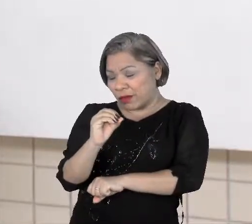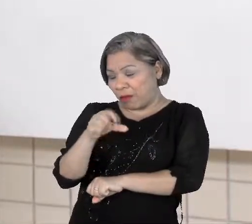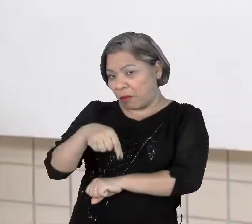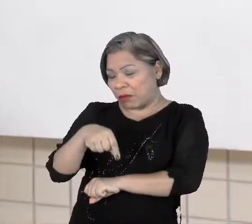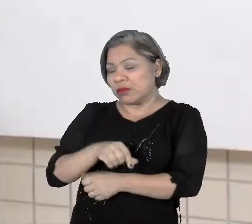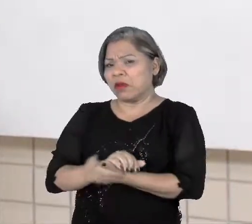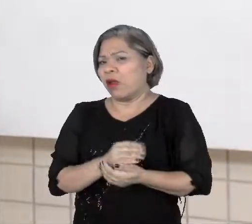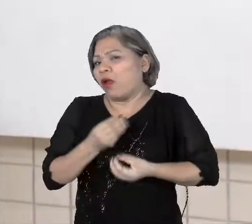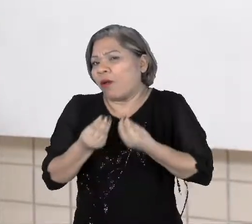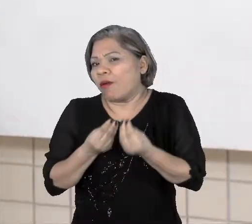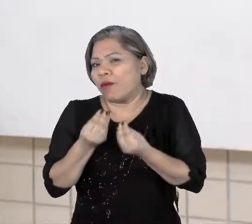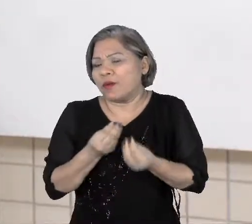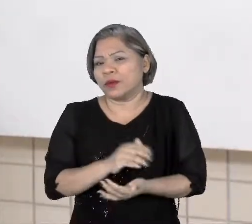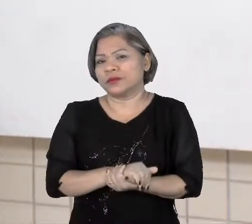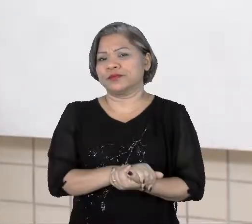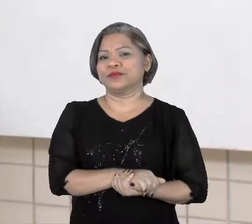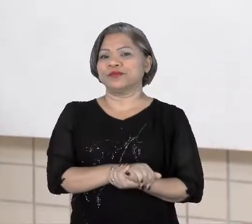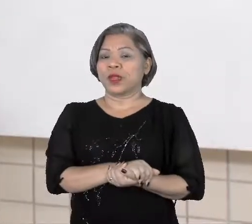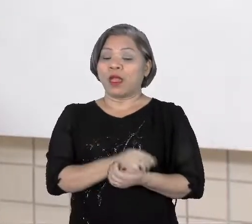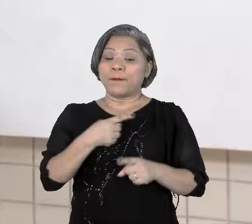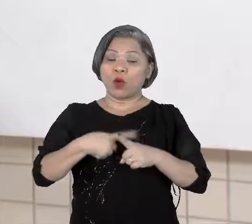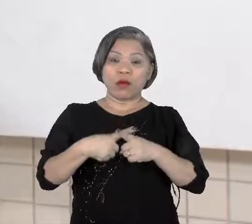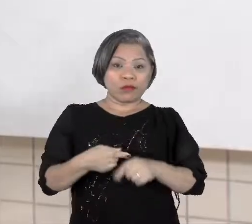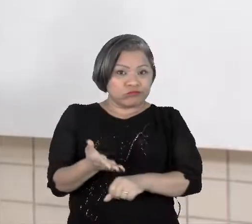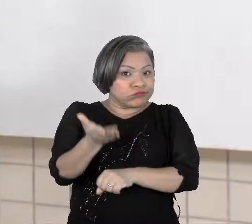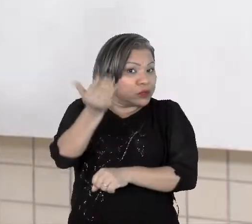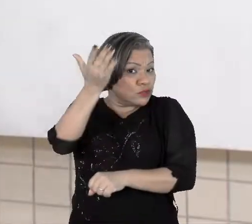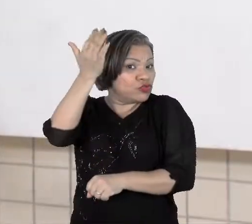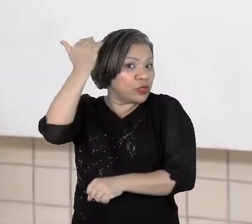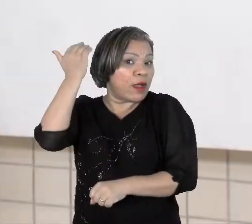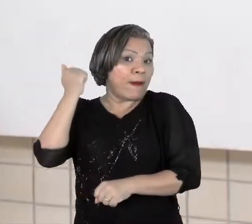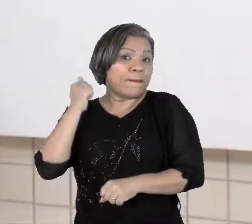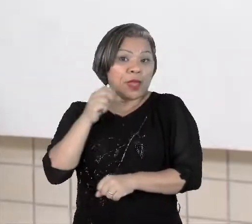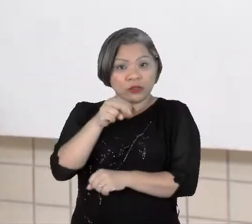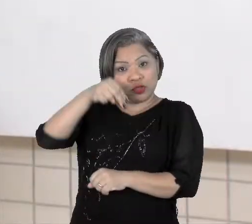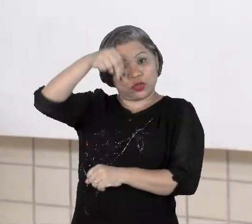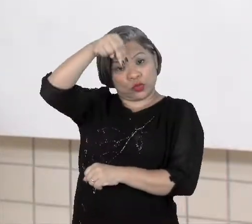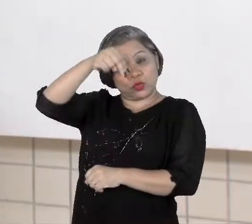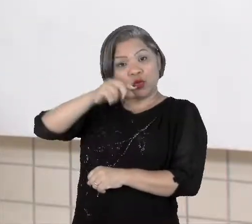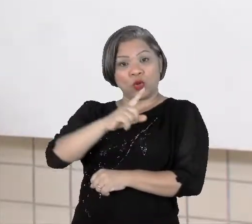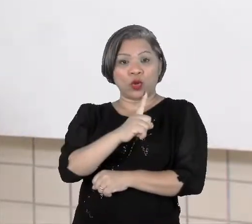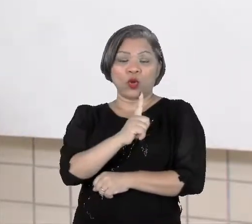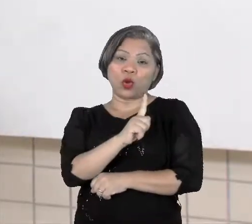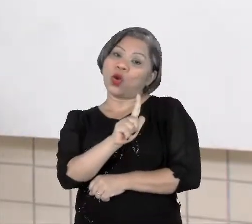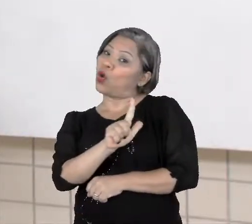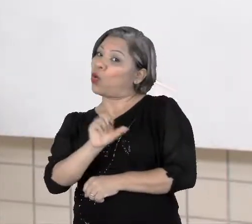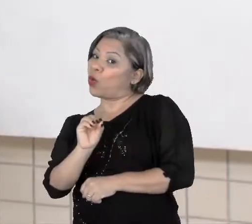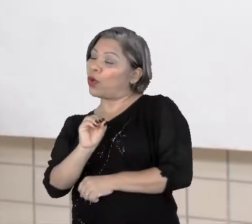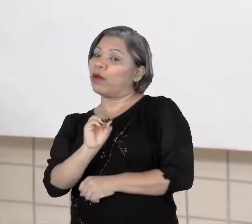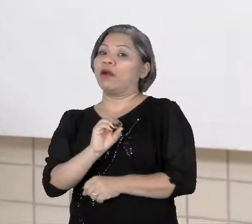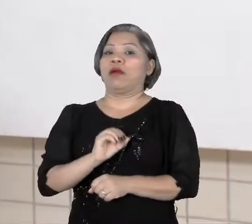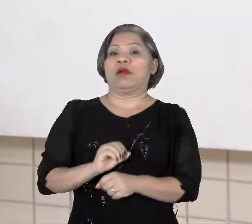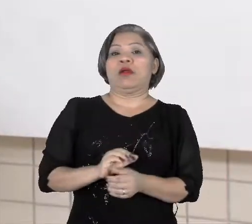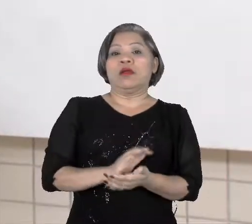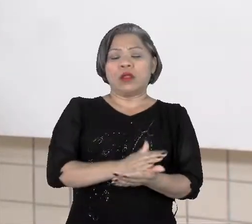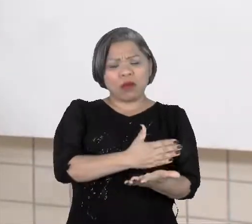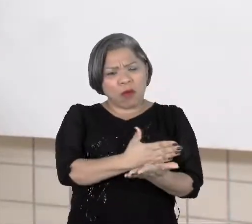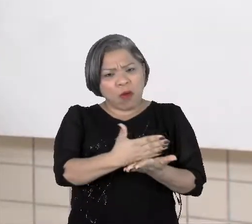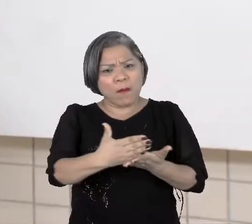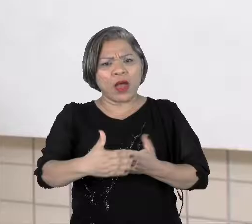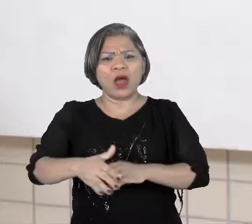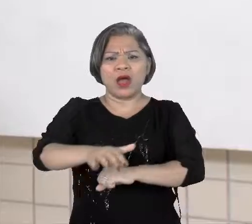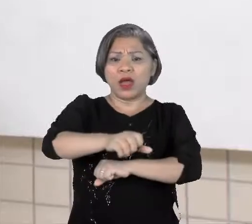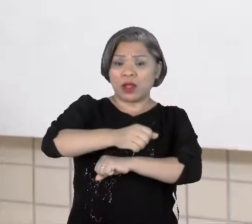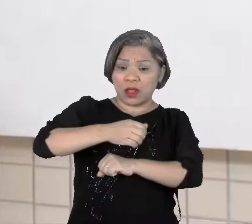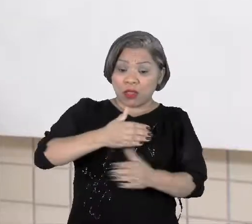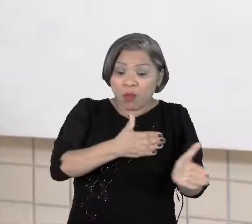do Tocantins, que antigamente era o norte goiano, ele remonta ainda do período colonial, através da introdução maciça